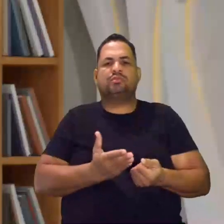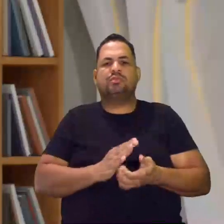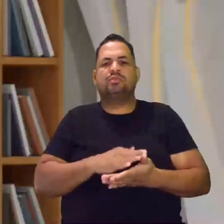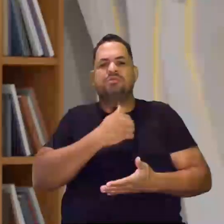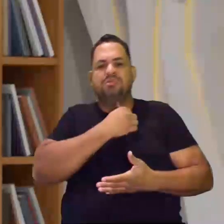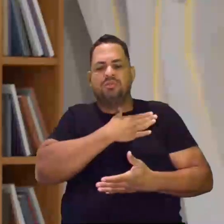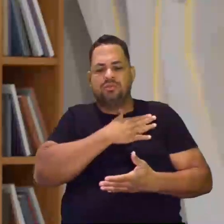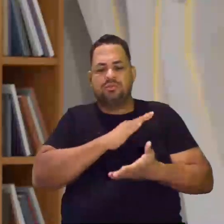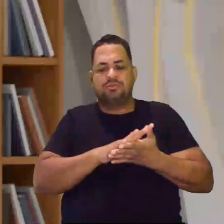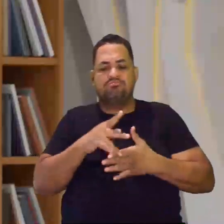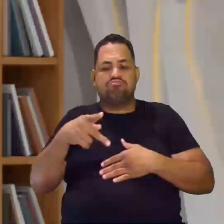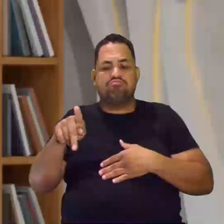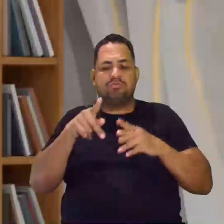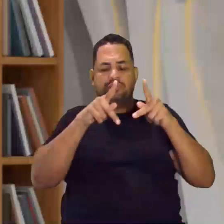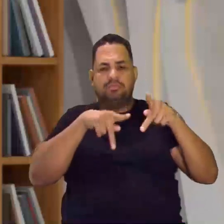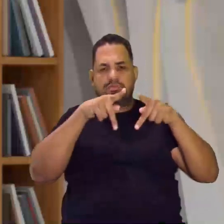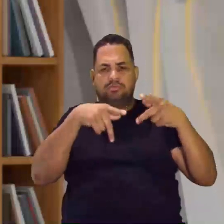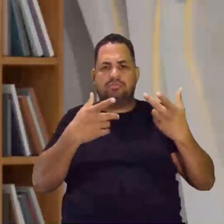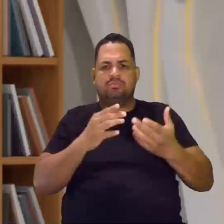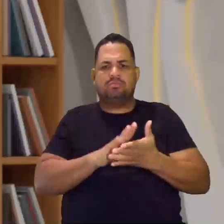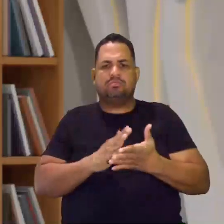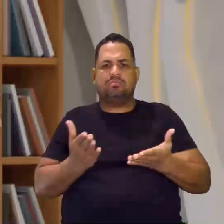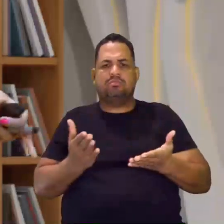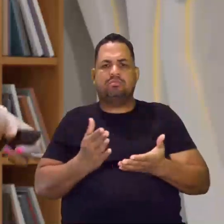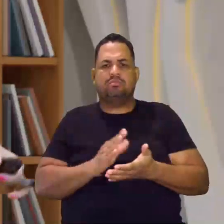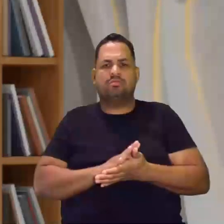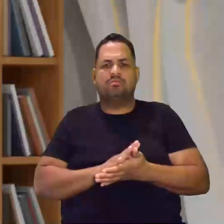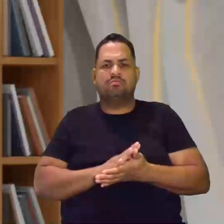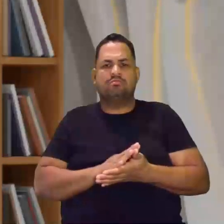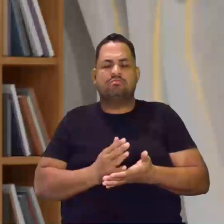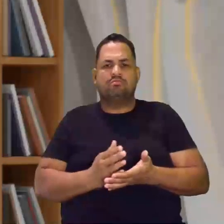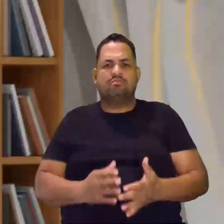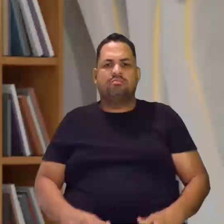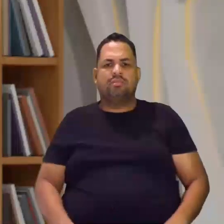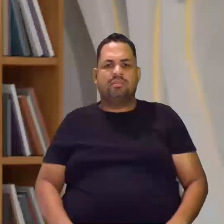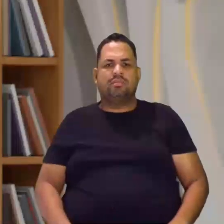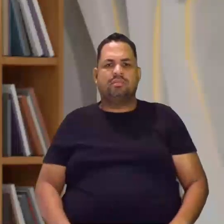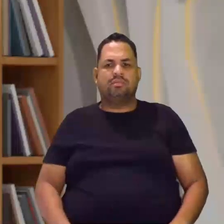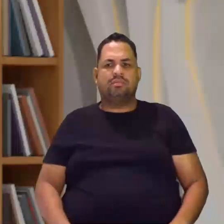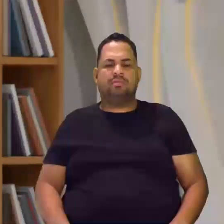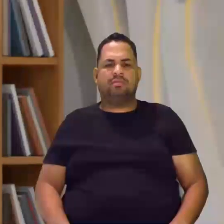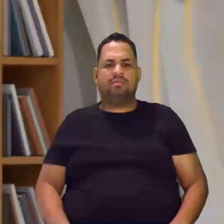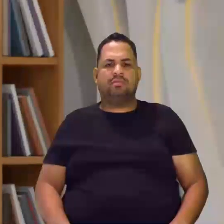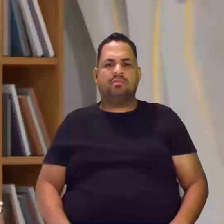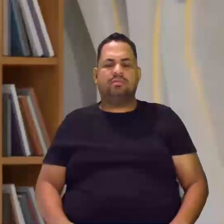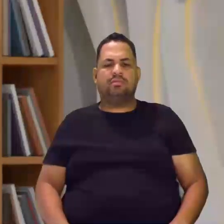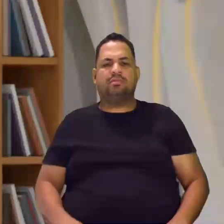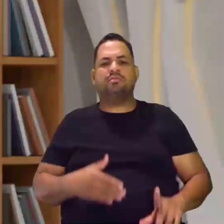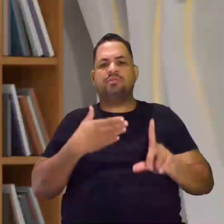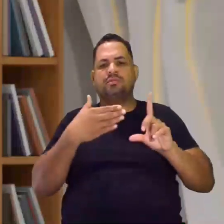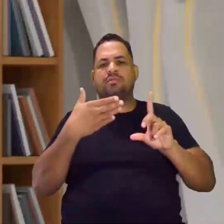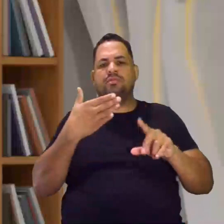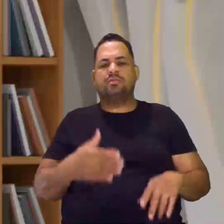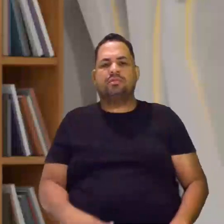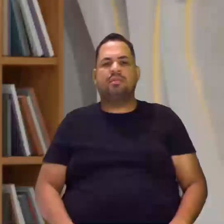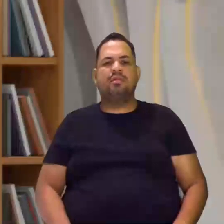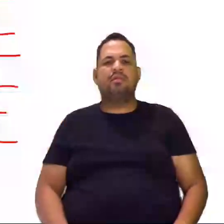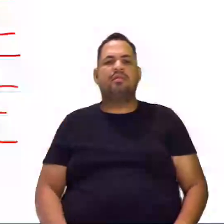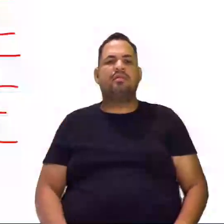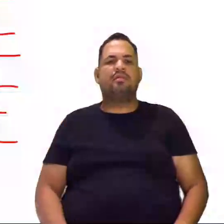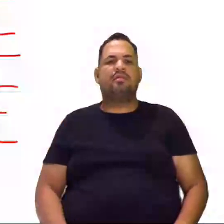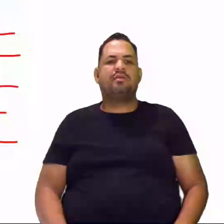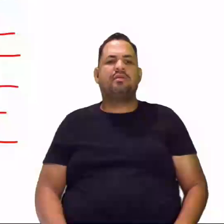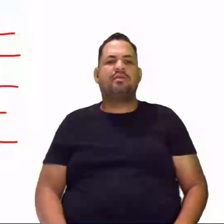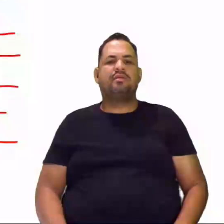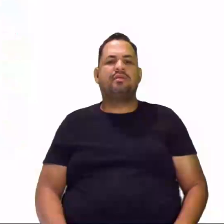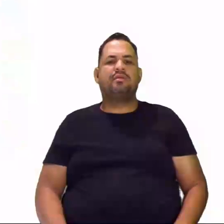esses povos. E é algo que é irretratável, né? Irretratável. Então, vamos ao quadro? Então,